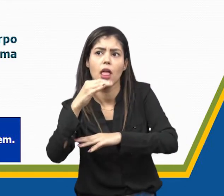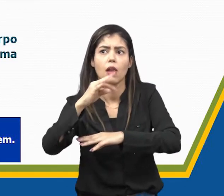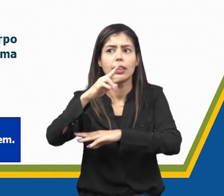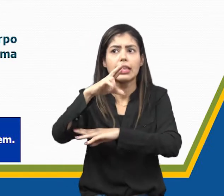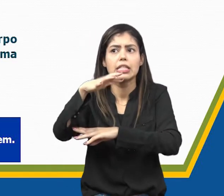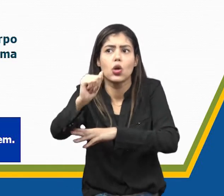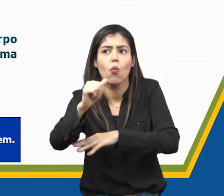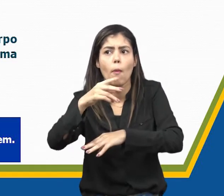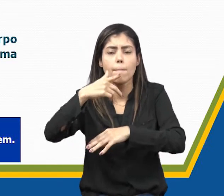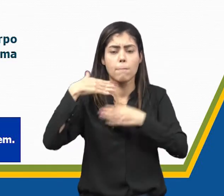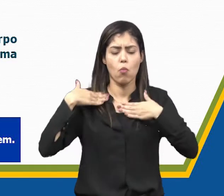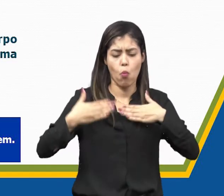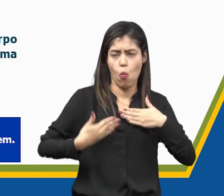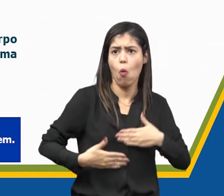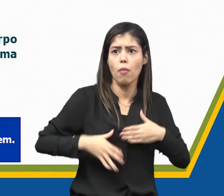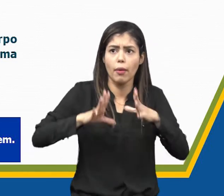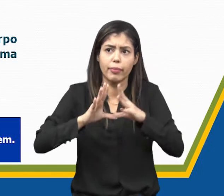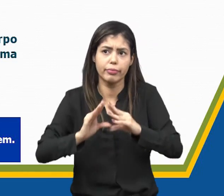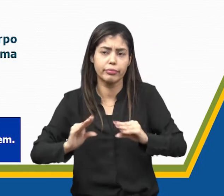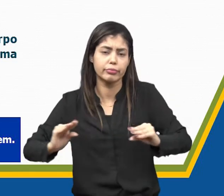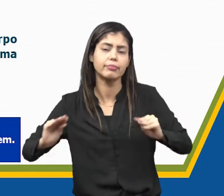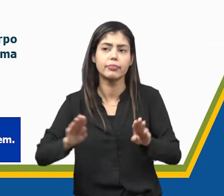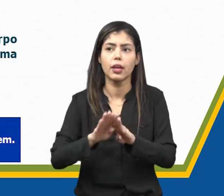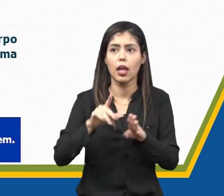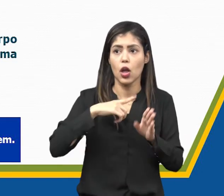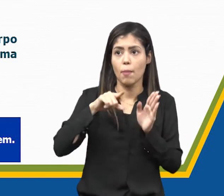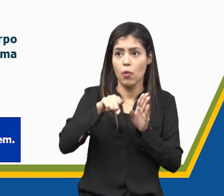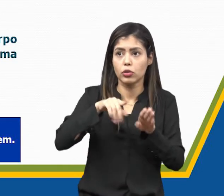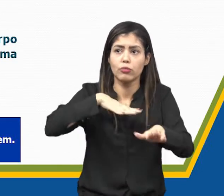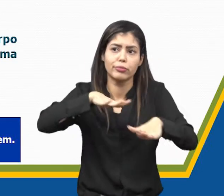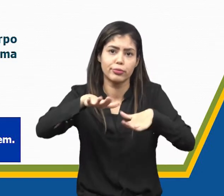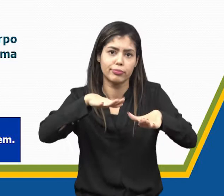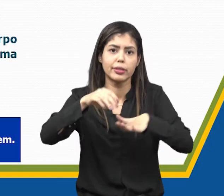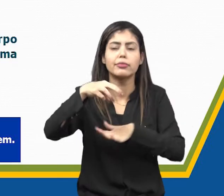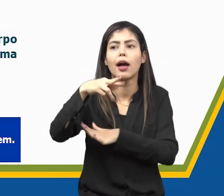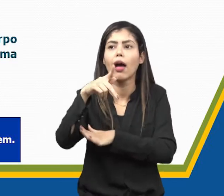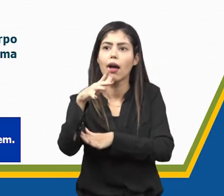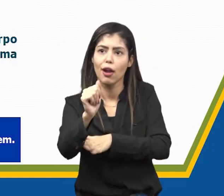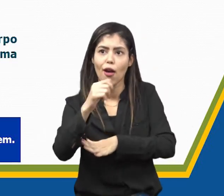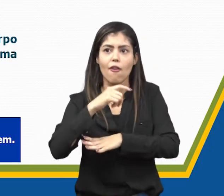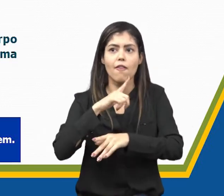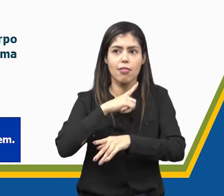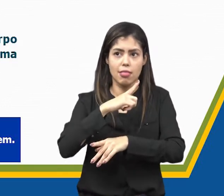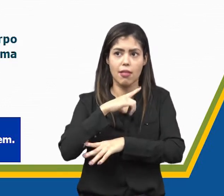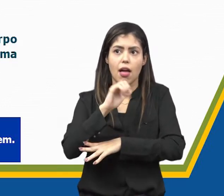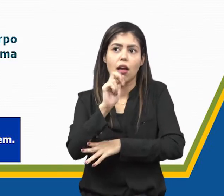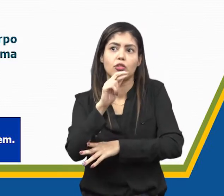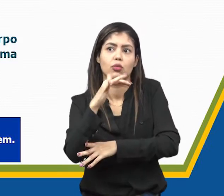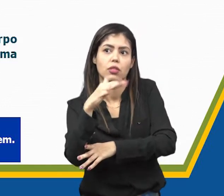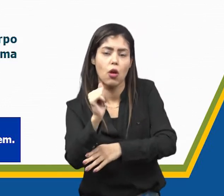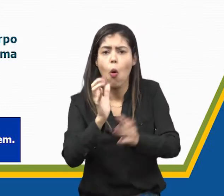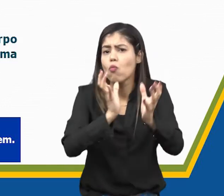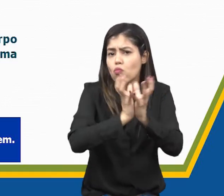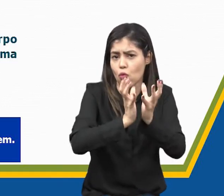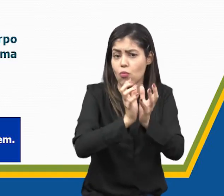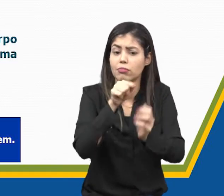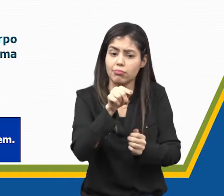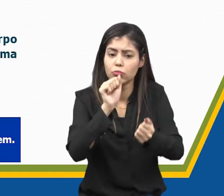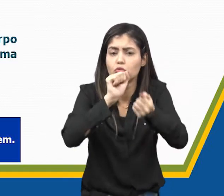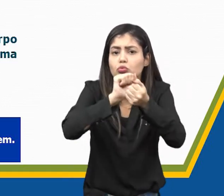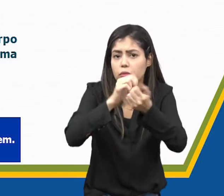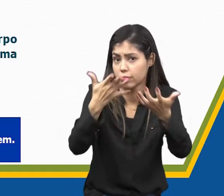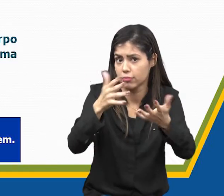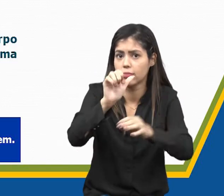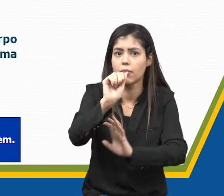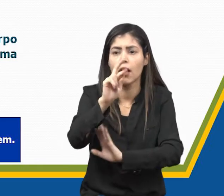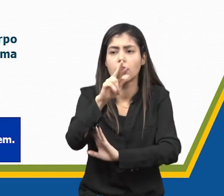moles do corpo que determinam o grau de movimento conseguida em uma articulação ou em um grupo delas, né? Um grupo